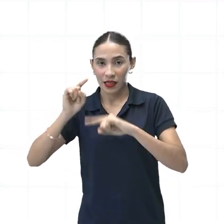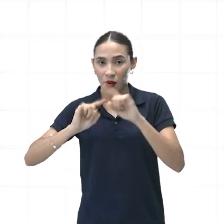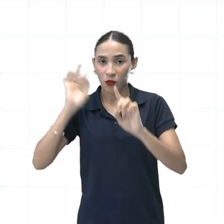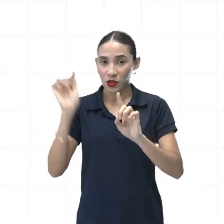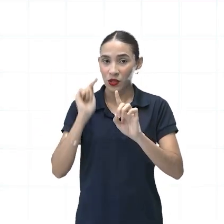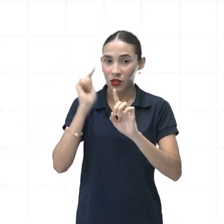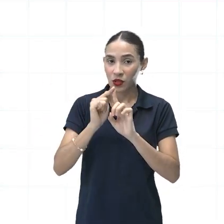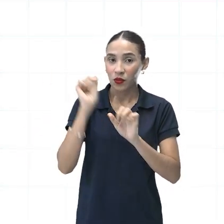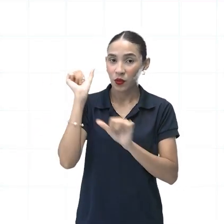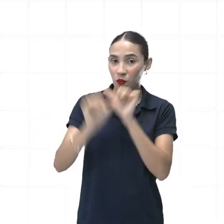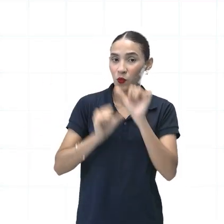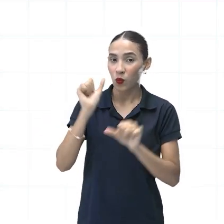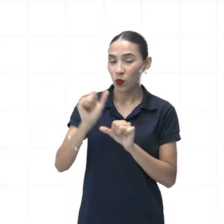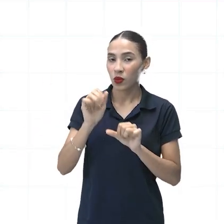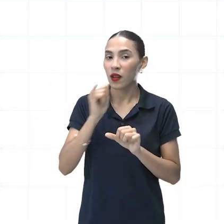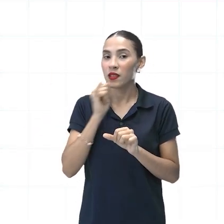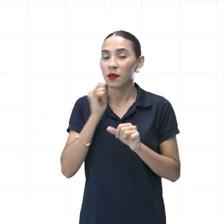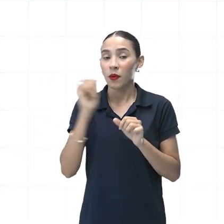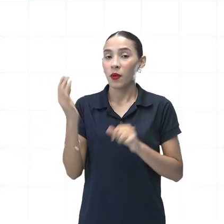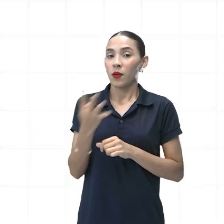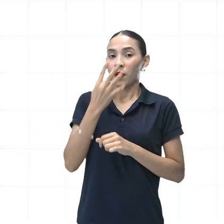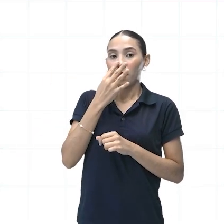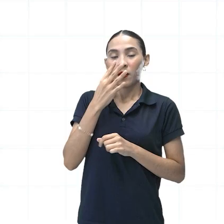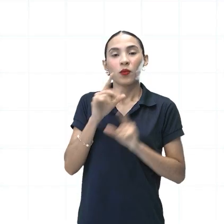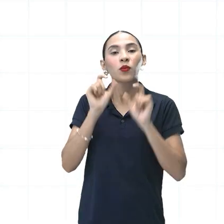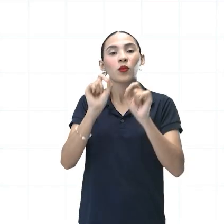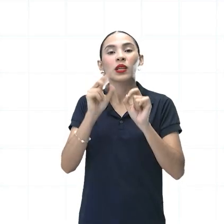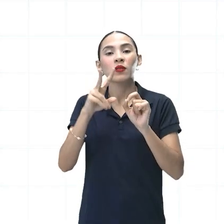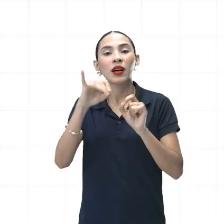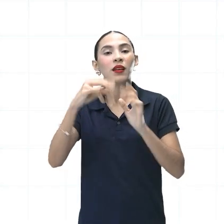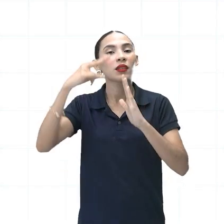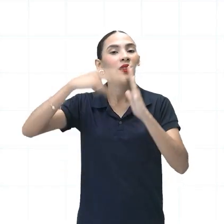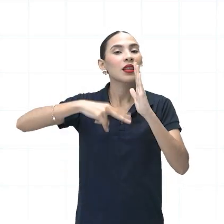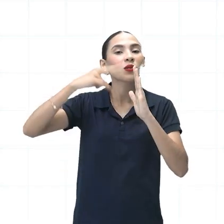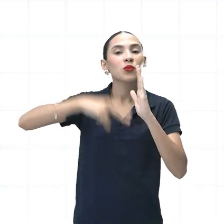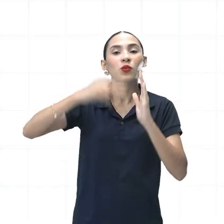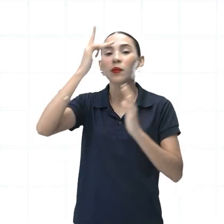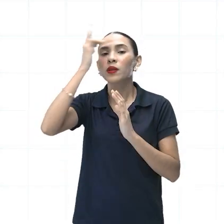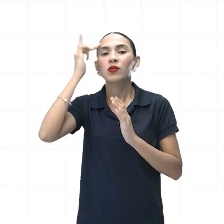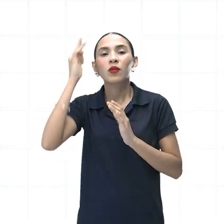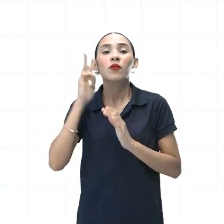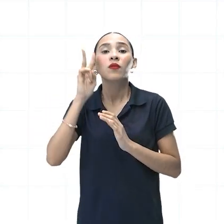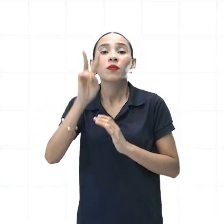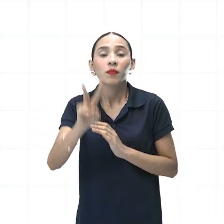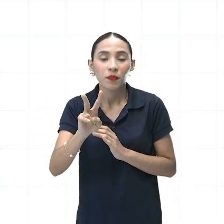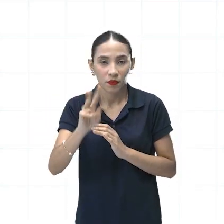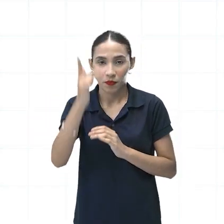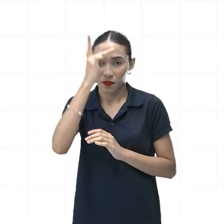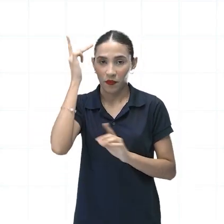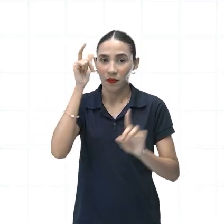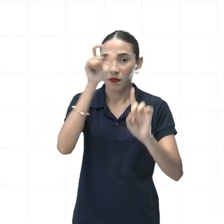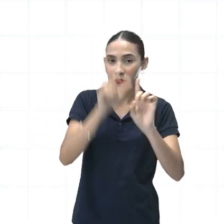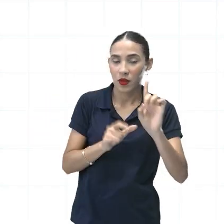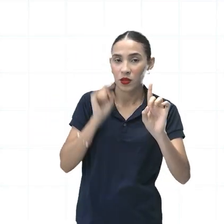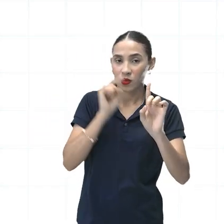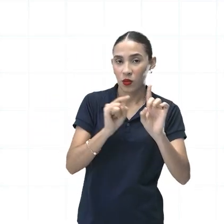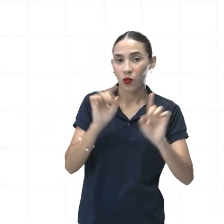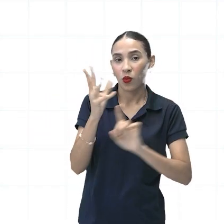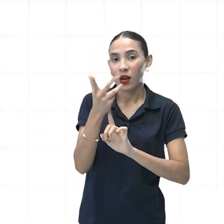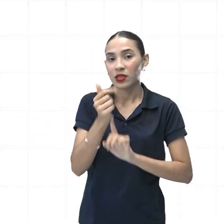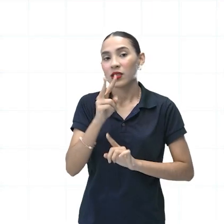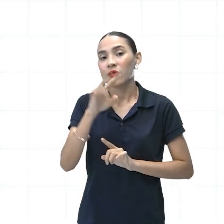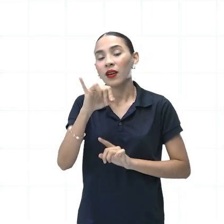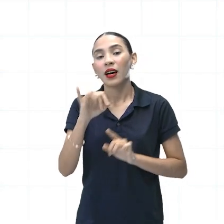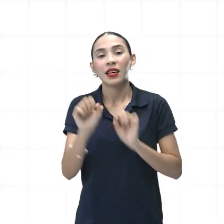e bota como contemplativo, quem vai fazer a leitura disso vai ser o quê? O espectador. O artista ele